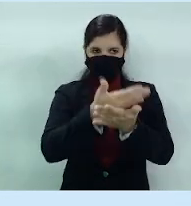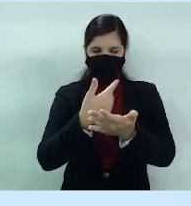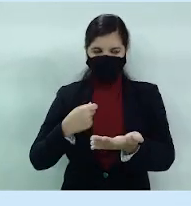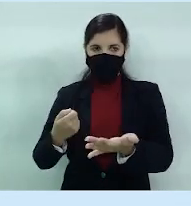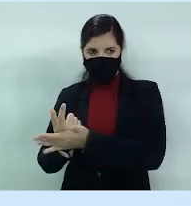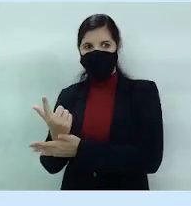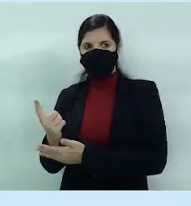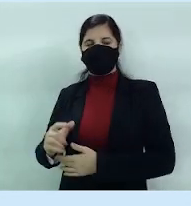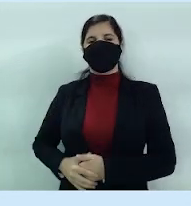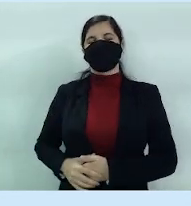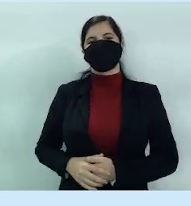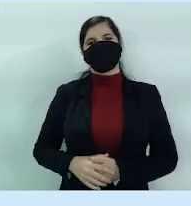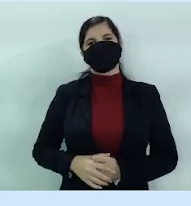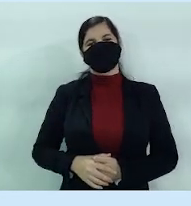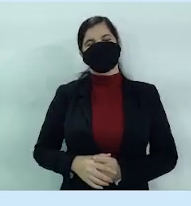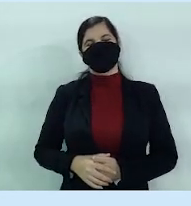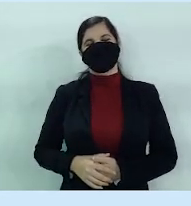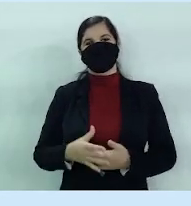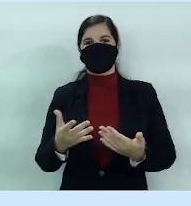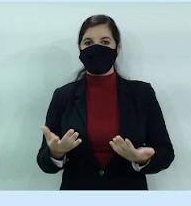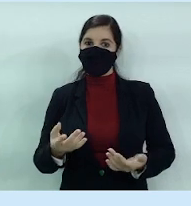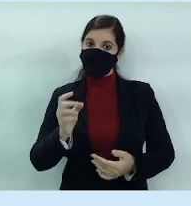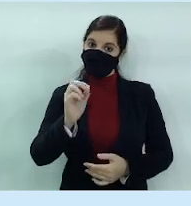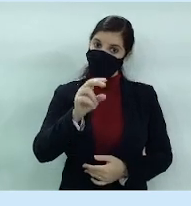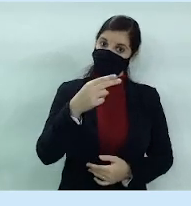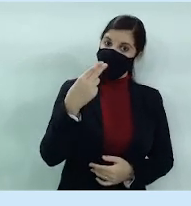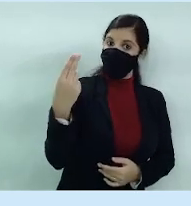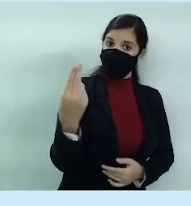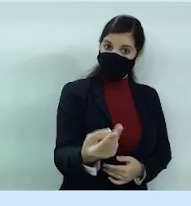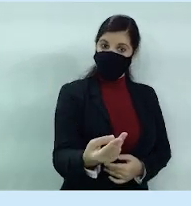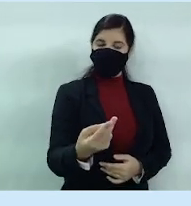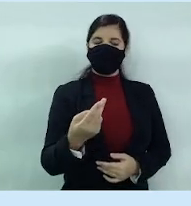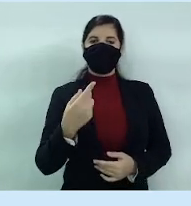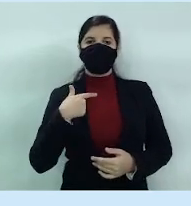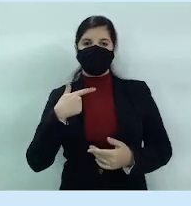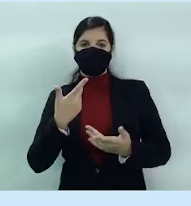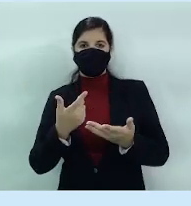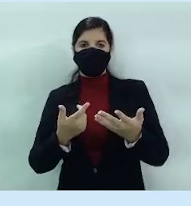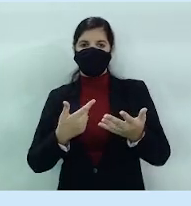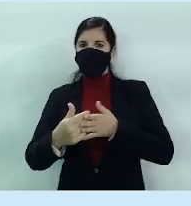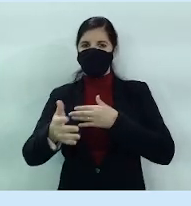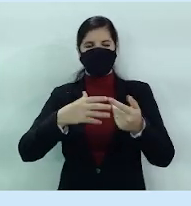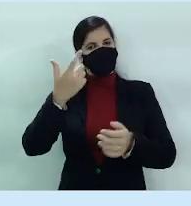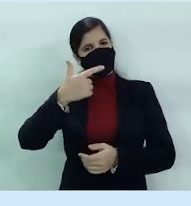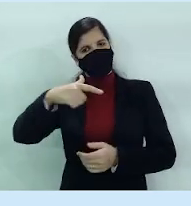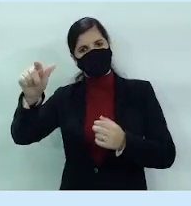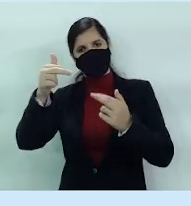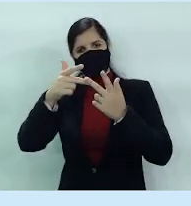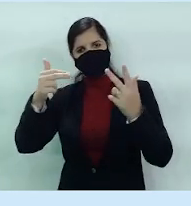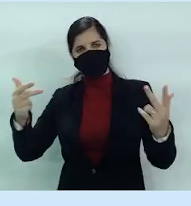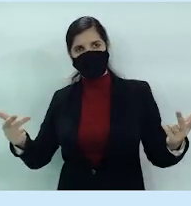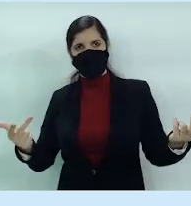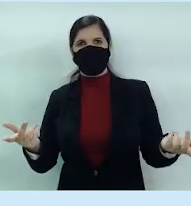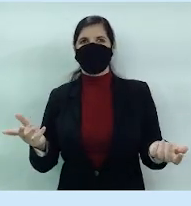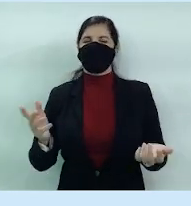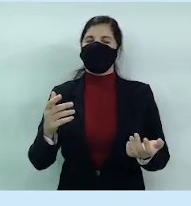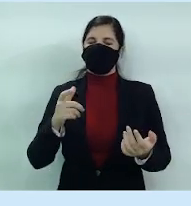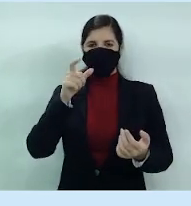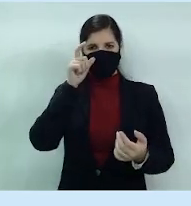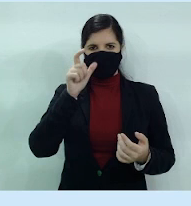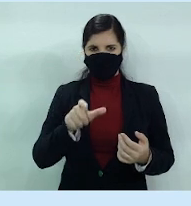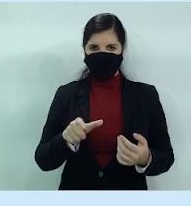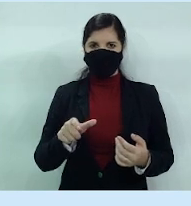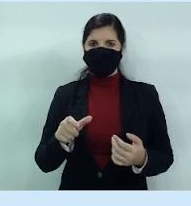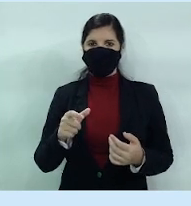vou consumir aquele produto. Ou se eu talvez vou consumir qualquer outra coisa, vou comprar qualquer outra coisa, aí